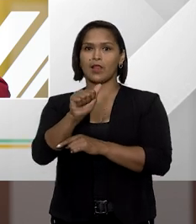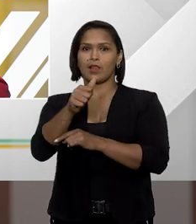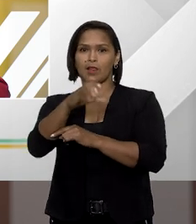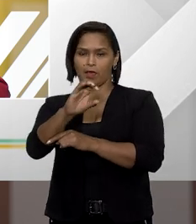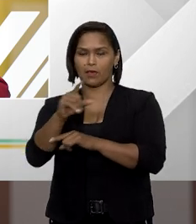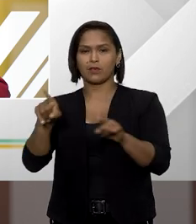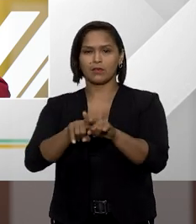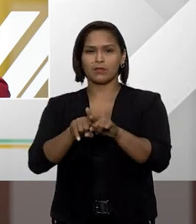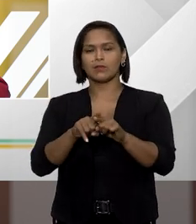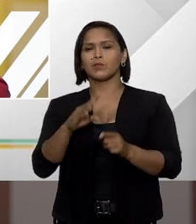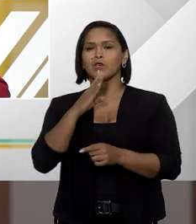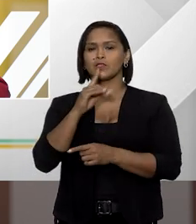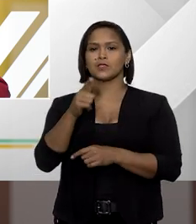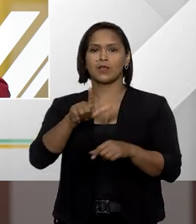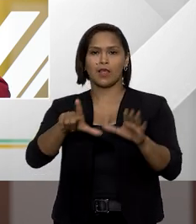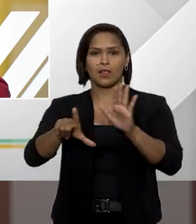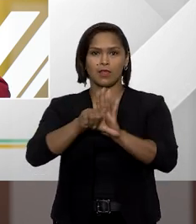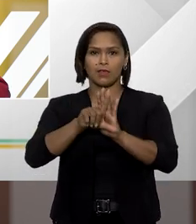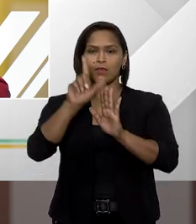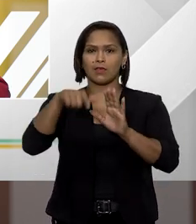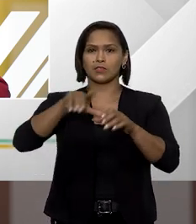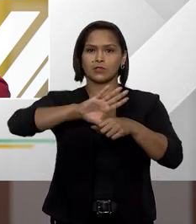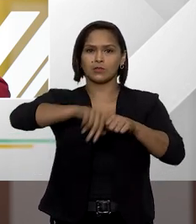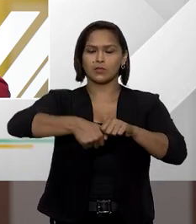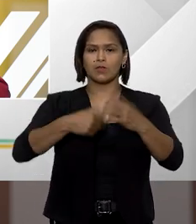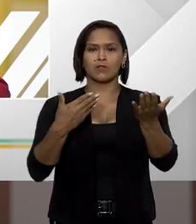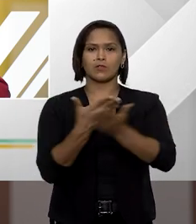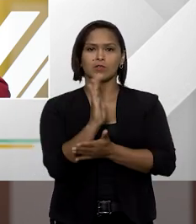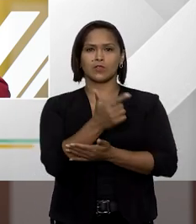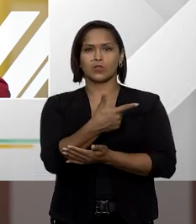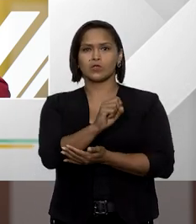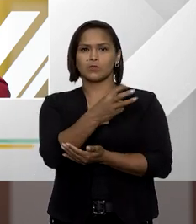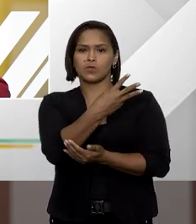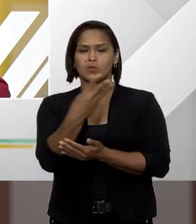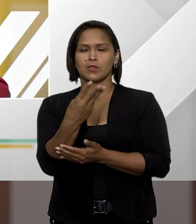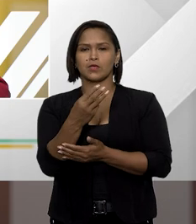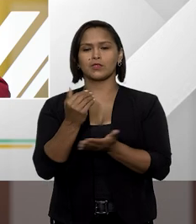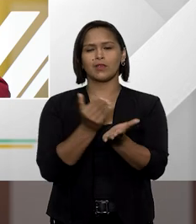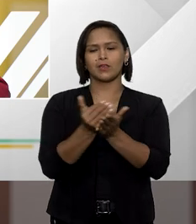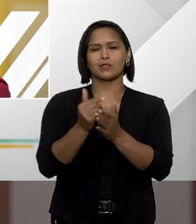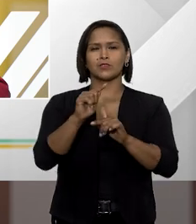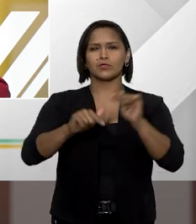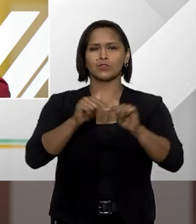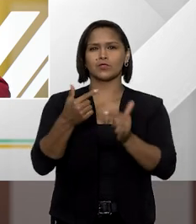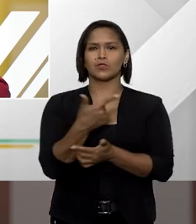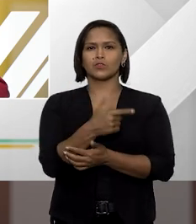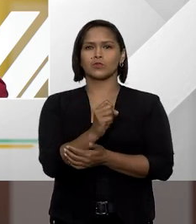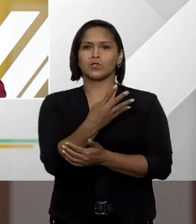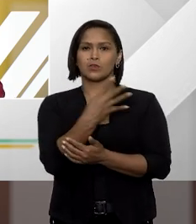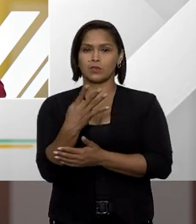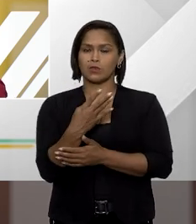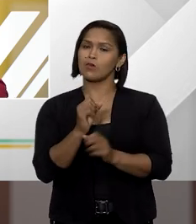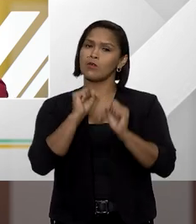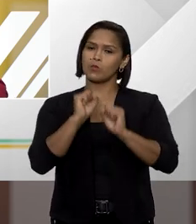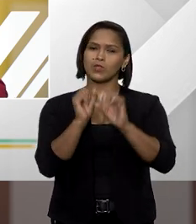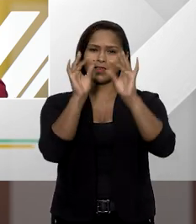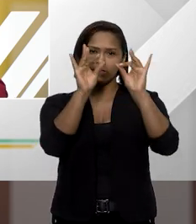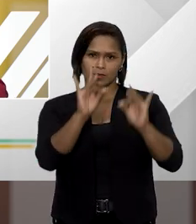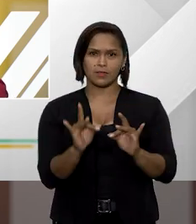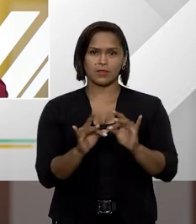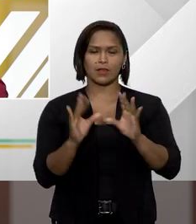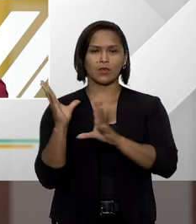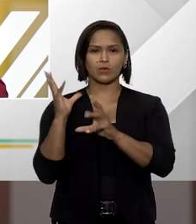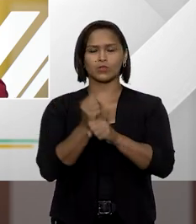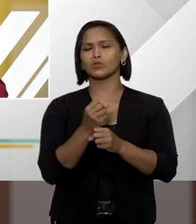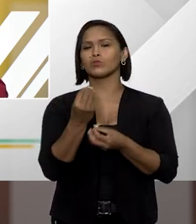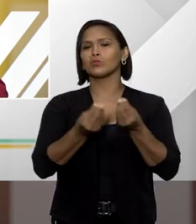como também é conhecida a Lei Anticorrupção, foi aprovada em 2013, entrando em vigor em 2014. Então, você poderia detalhar em